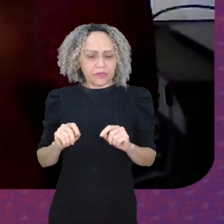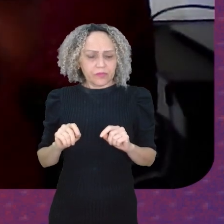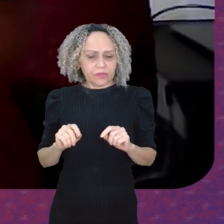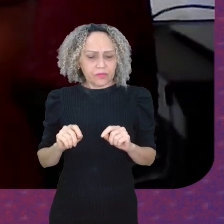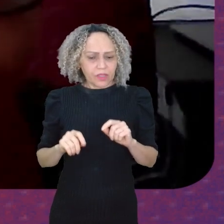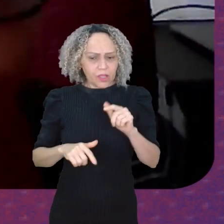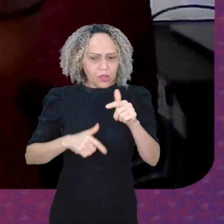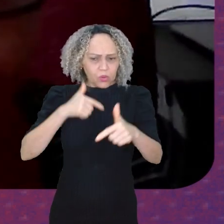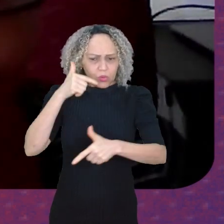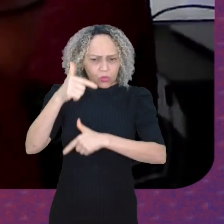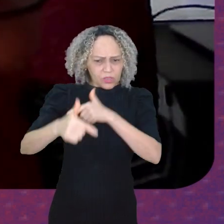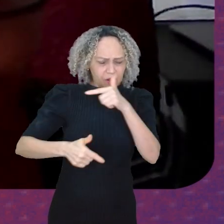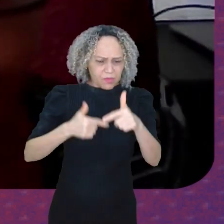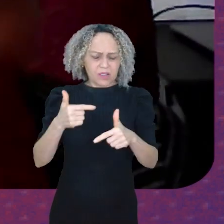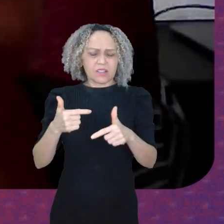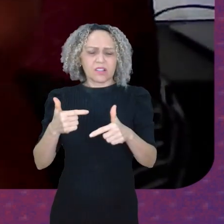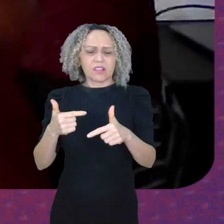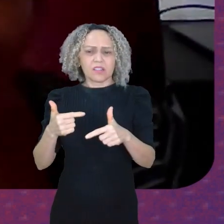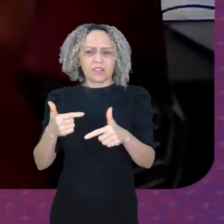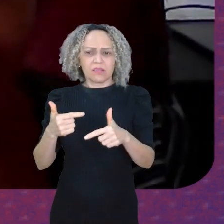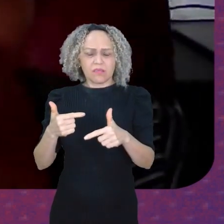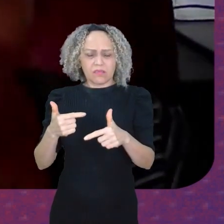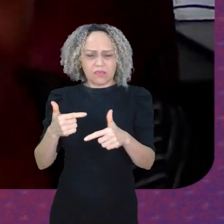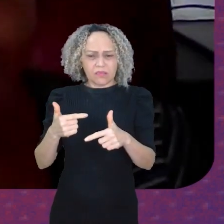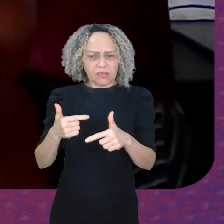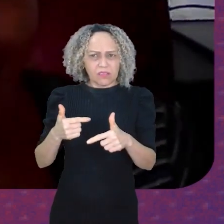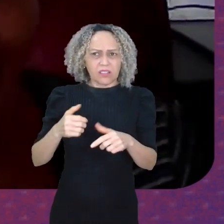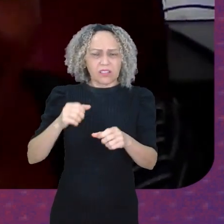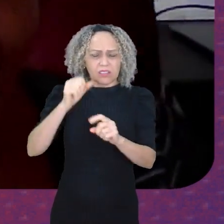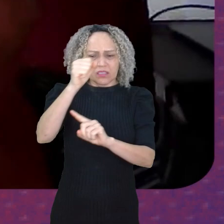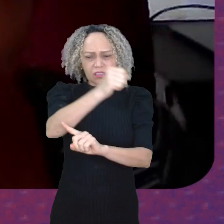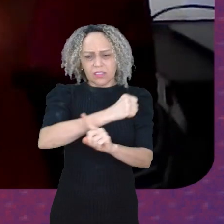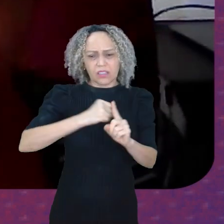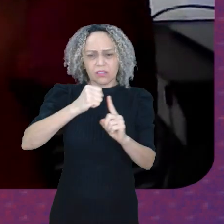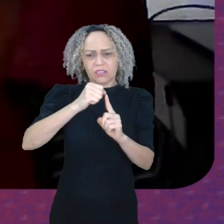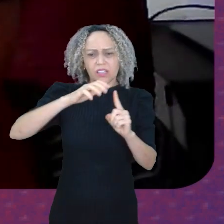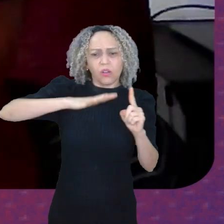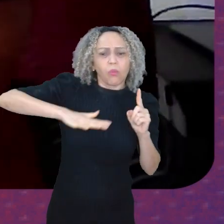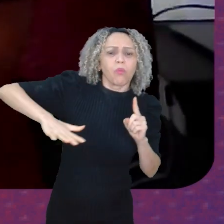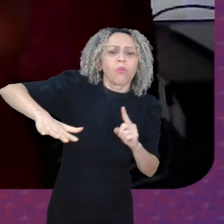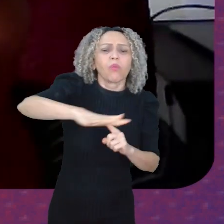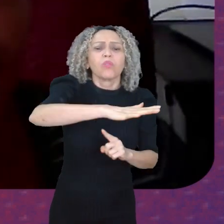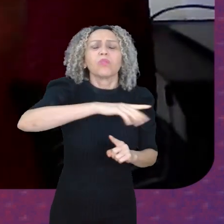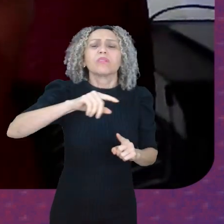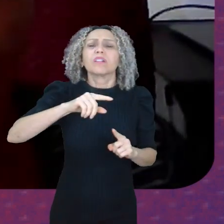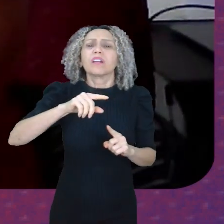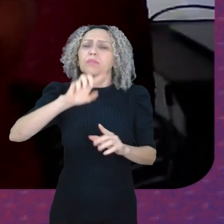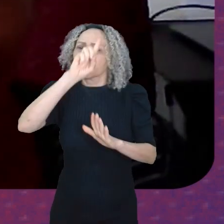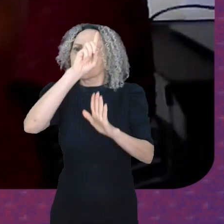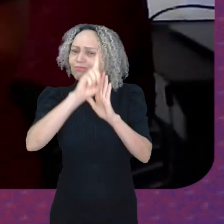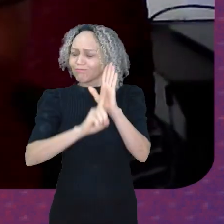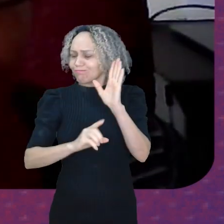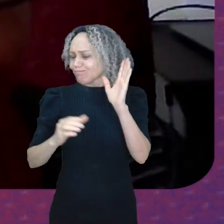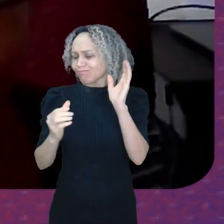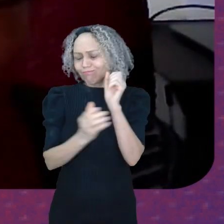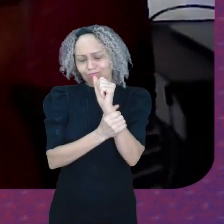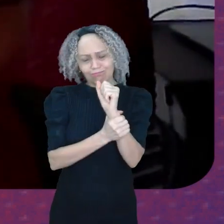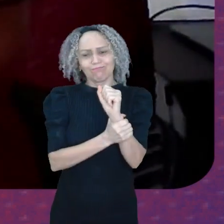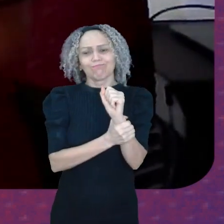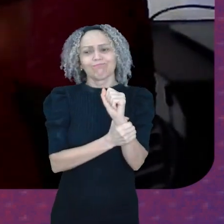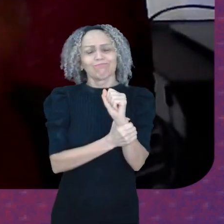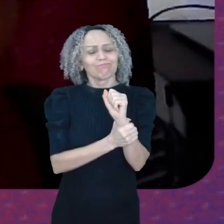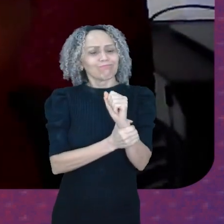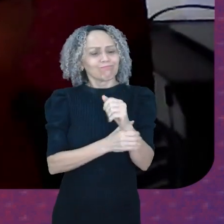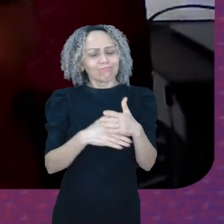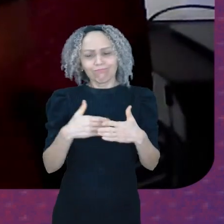na ordem social, no todo da sociedade, é para garantia de direitos, seja lá como for,